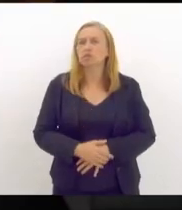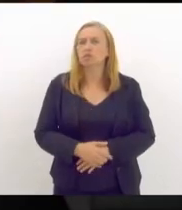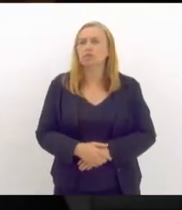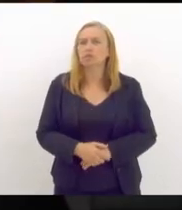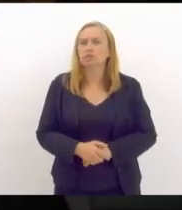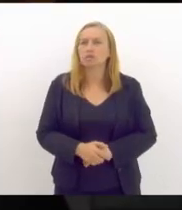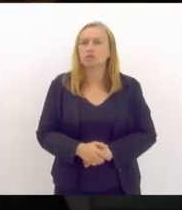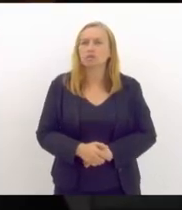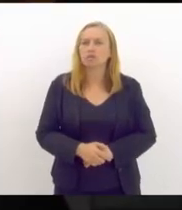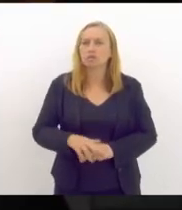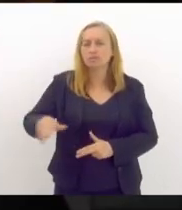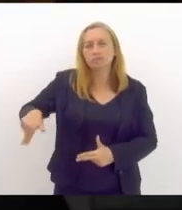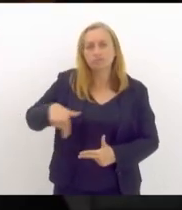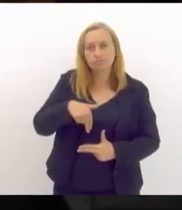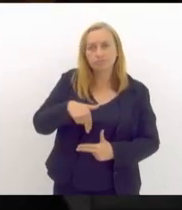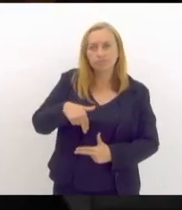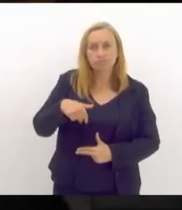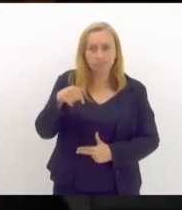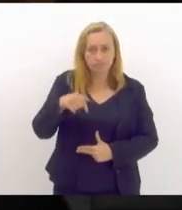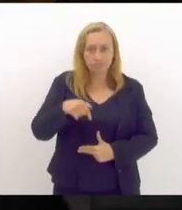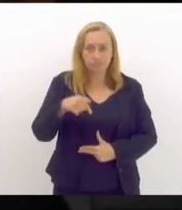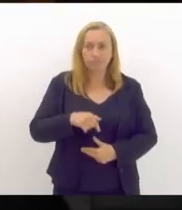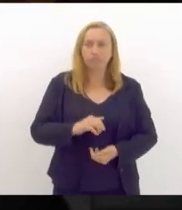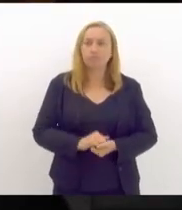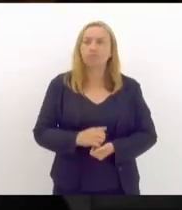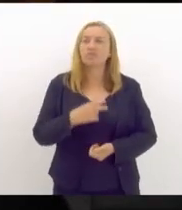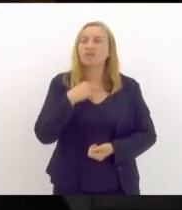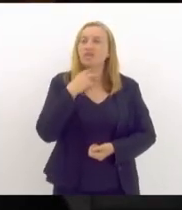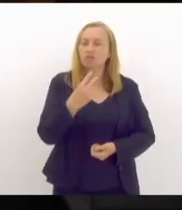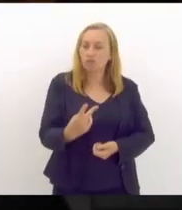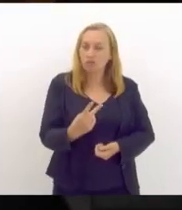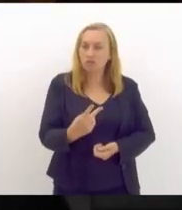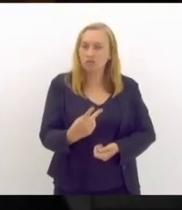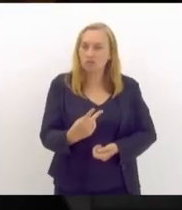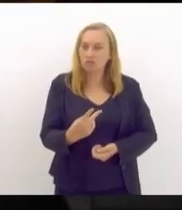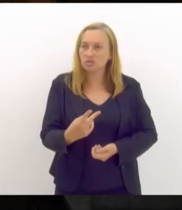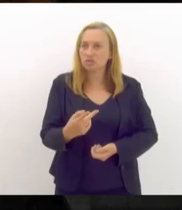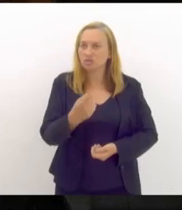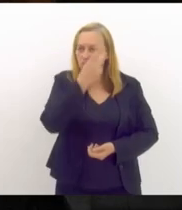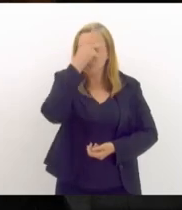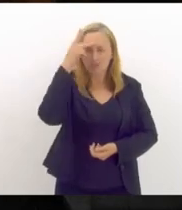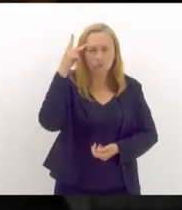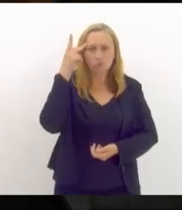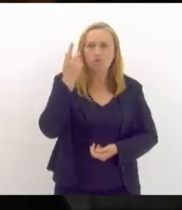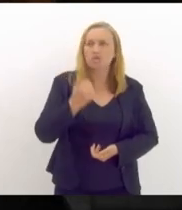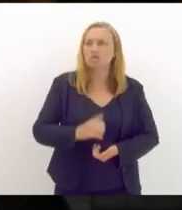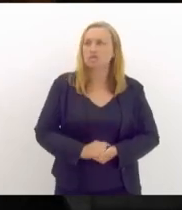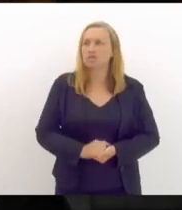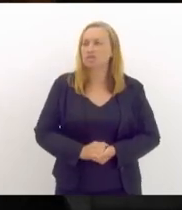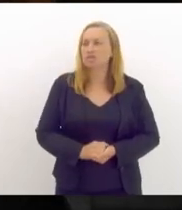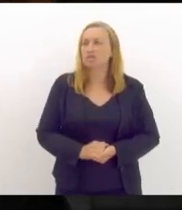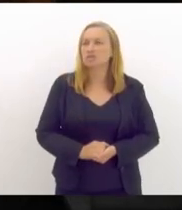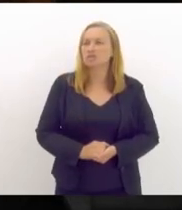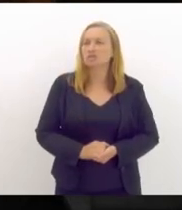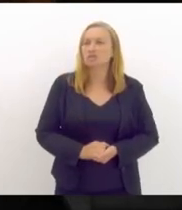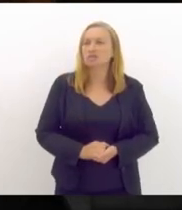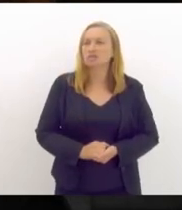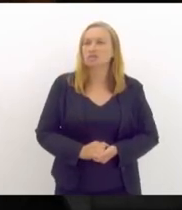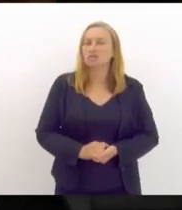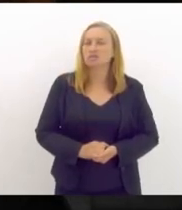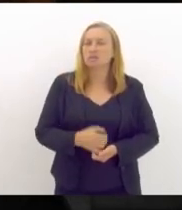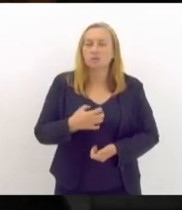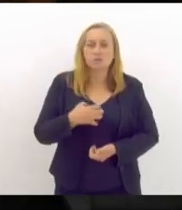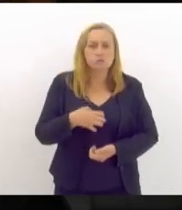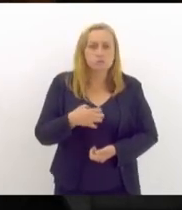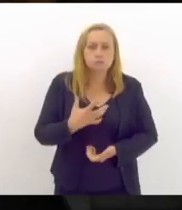essa Tribuna aqui para ser a voz de pessoas que estão revoltadas